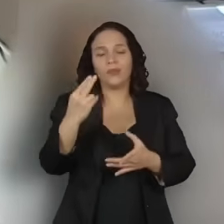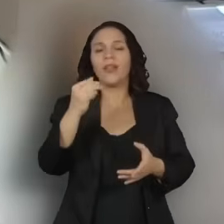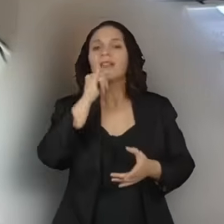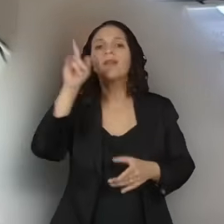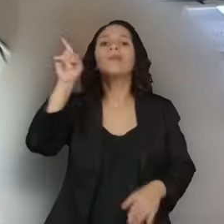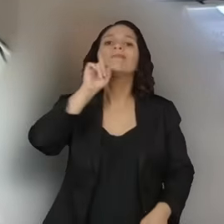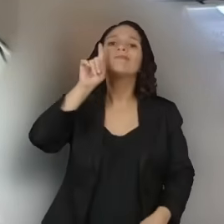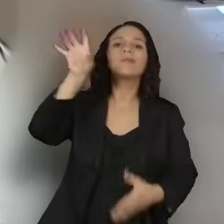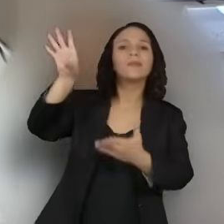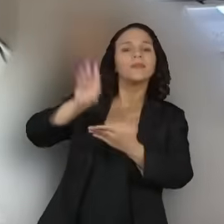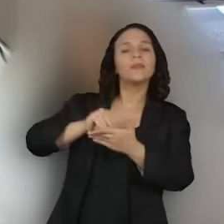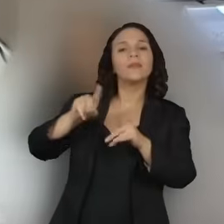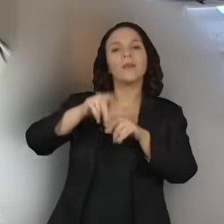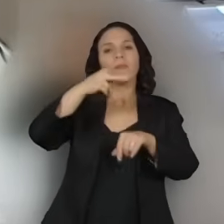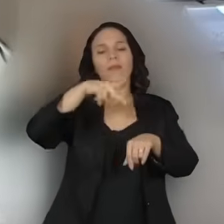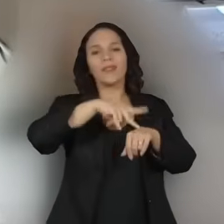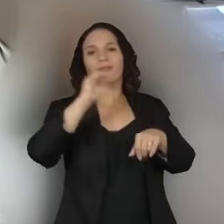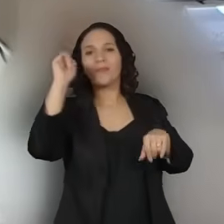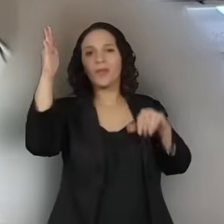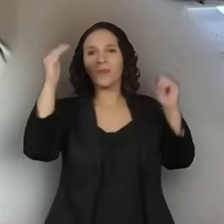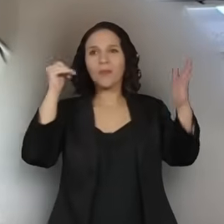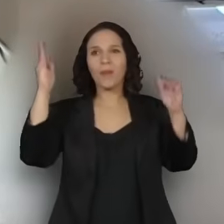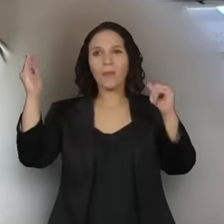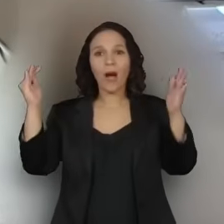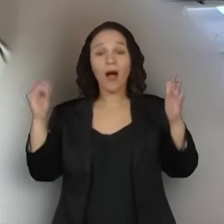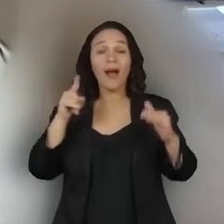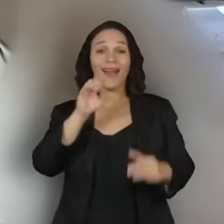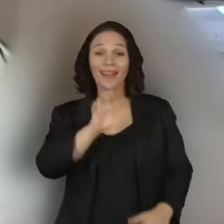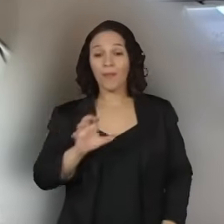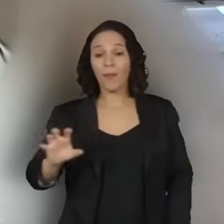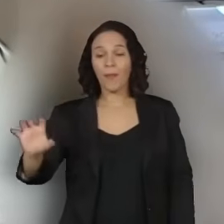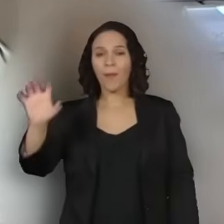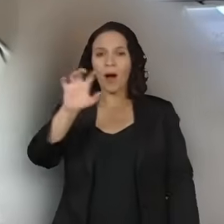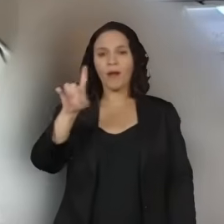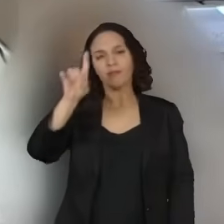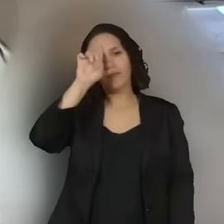são em diversos países onde os estados legislam a legislação penal.